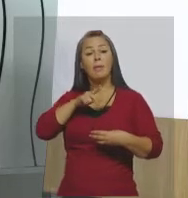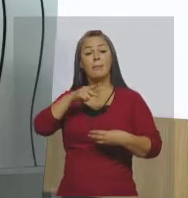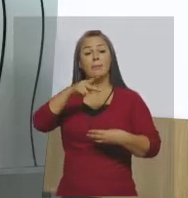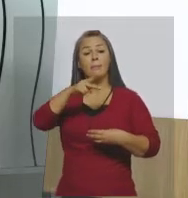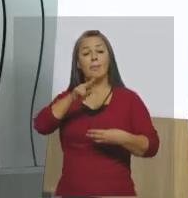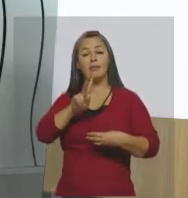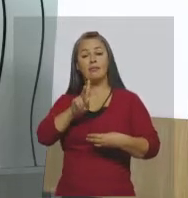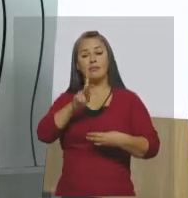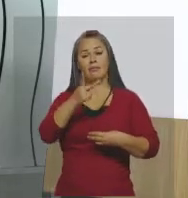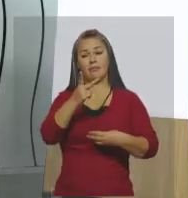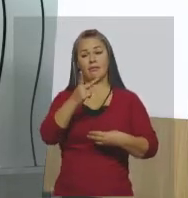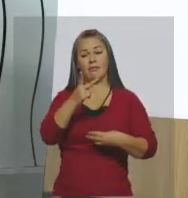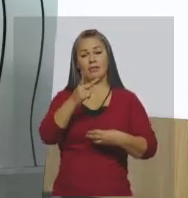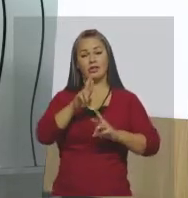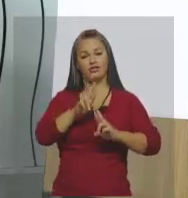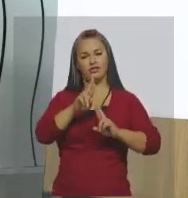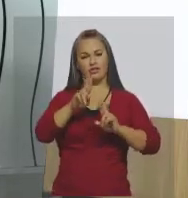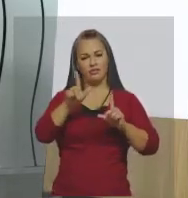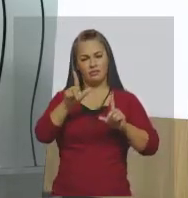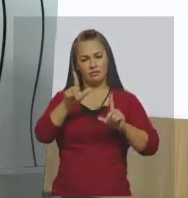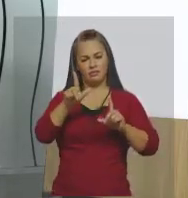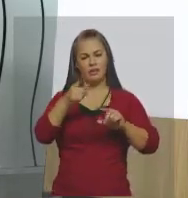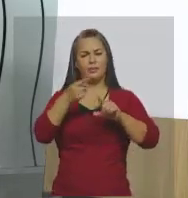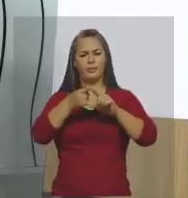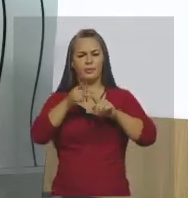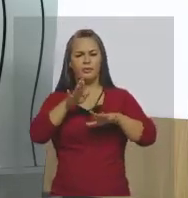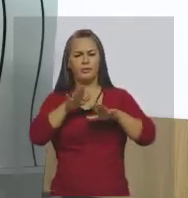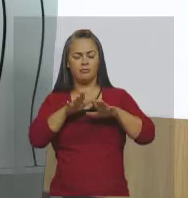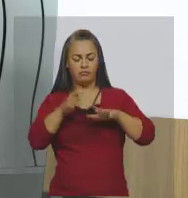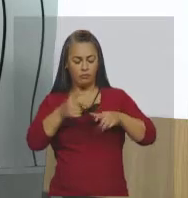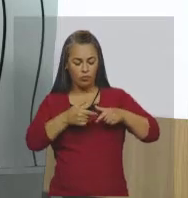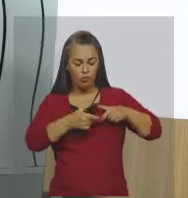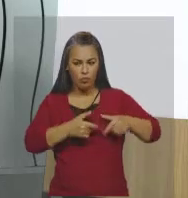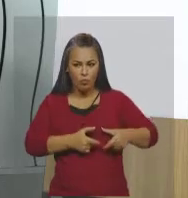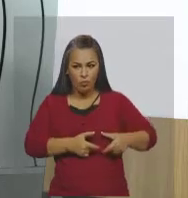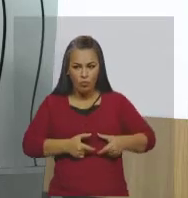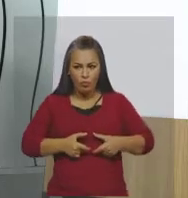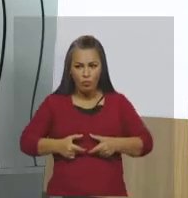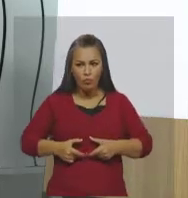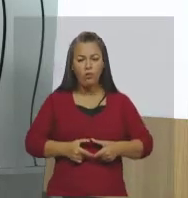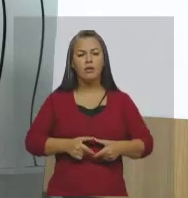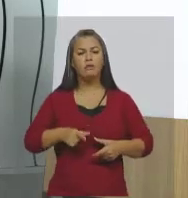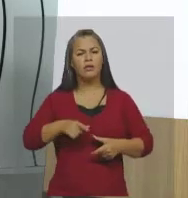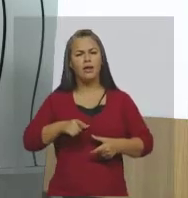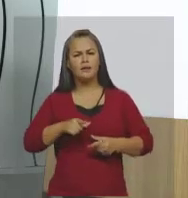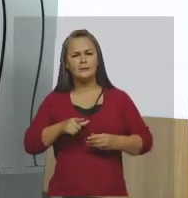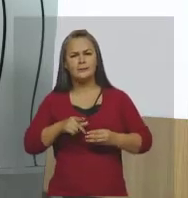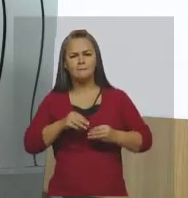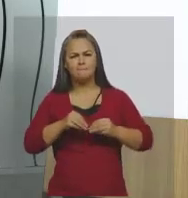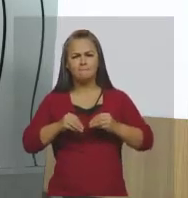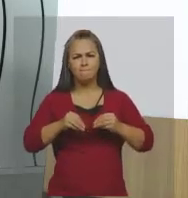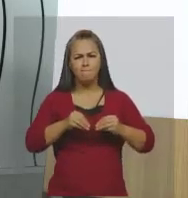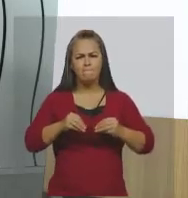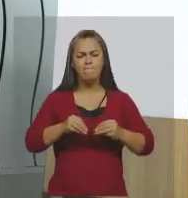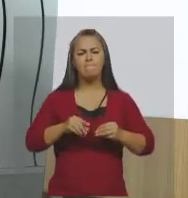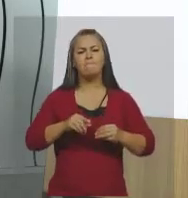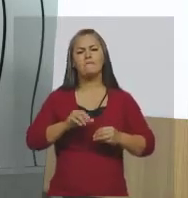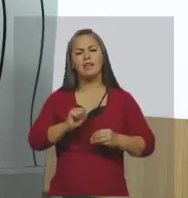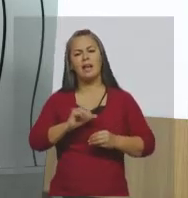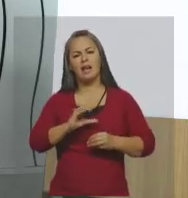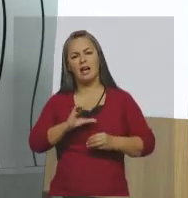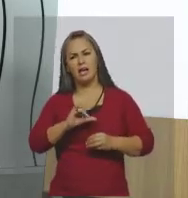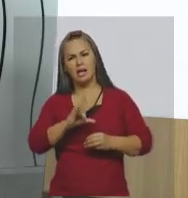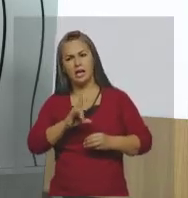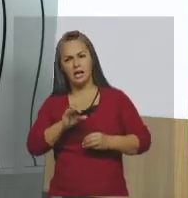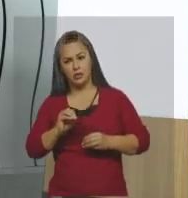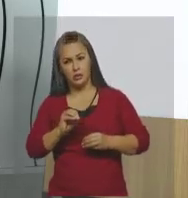diferente. Algumas regiões são mais ácidas, outras regiões são neutras e outras regiões é o contrário de ácido, que nós